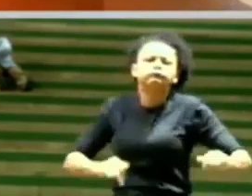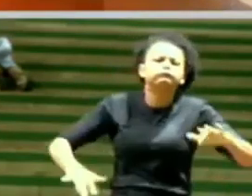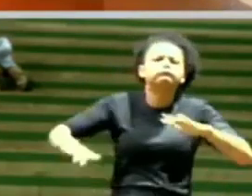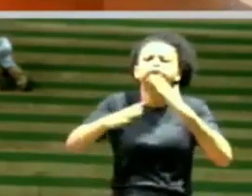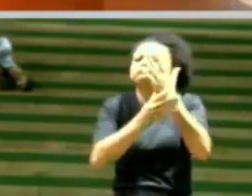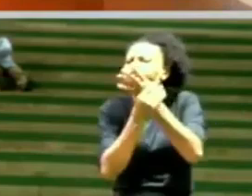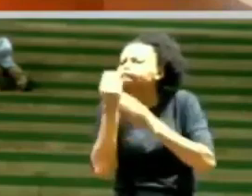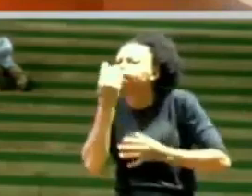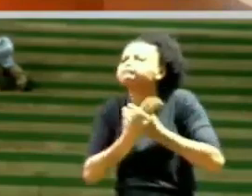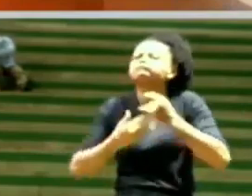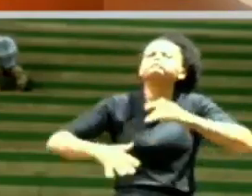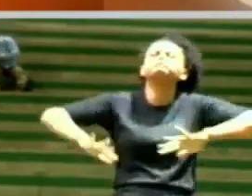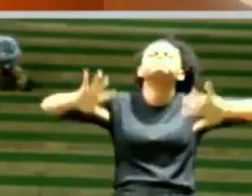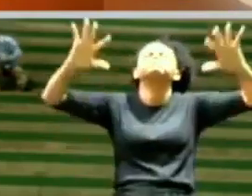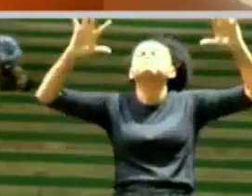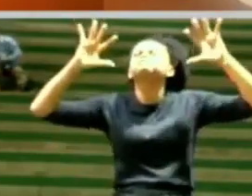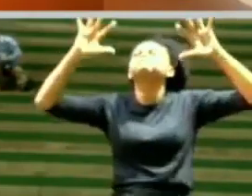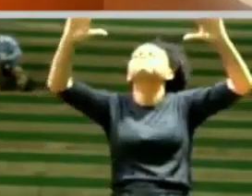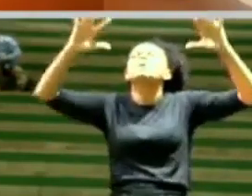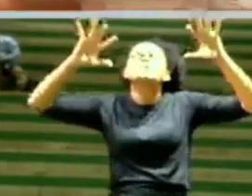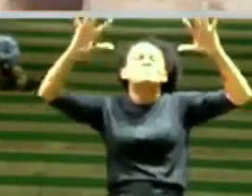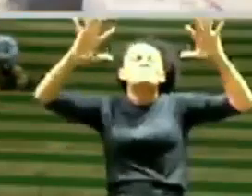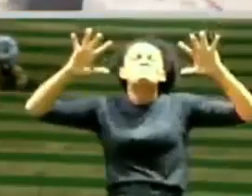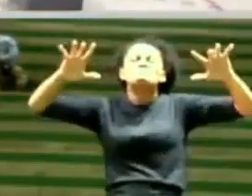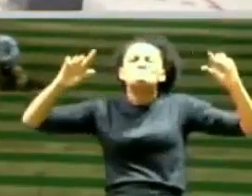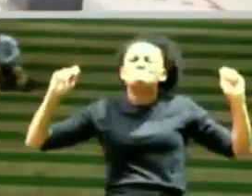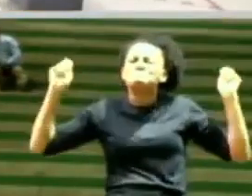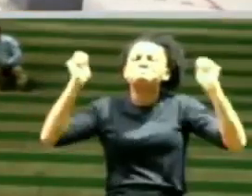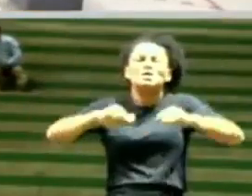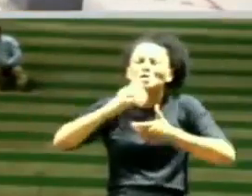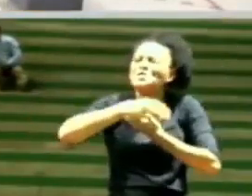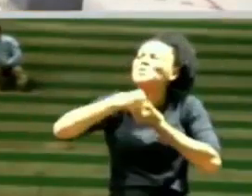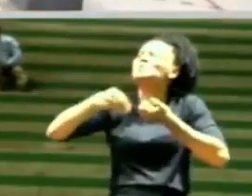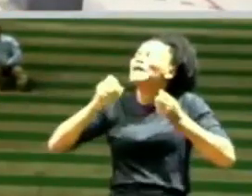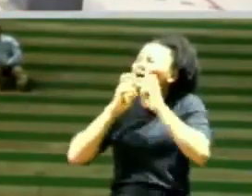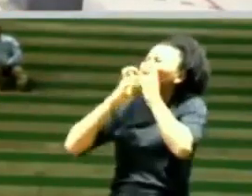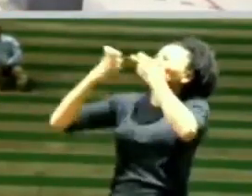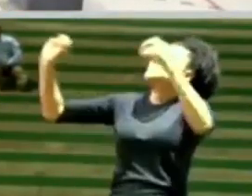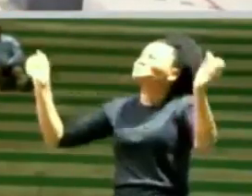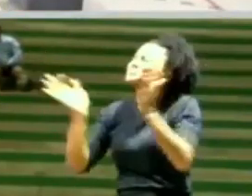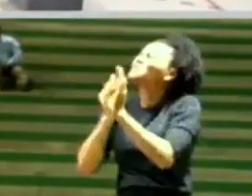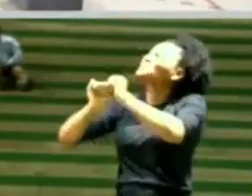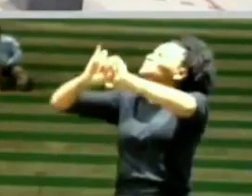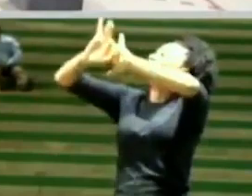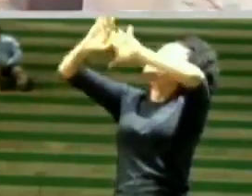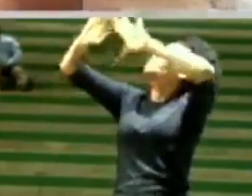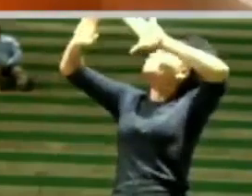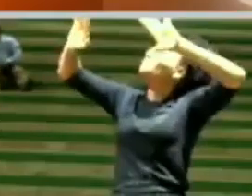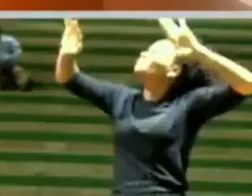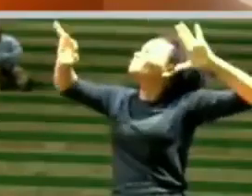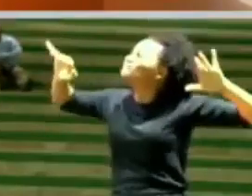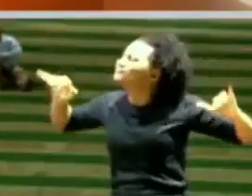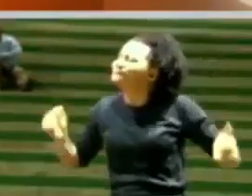Levante a sua mão mais alto que você pode e dê um brado de glória nesse lugar.